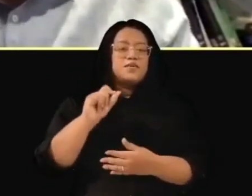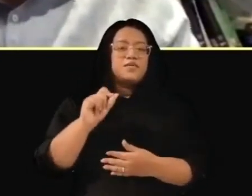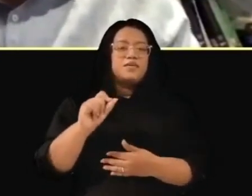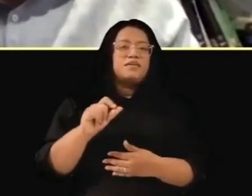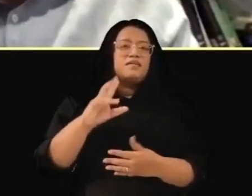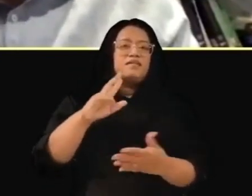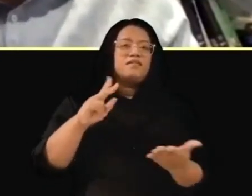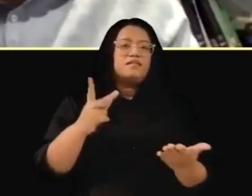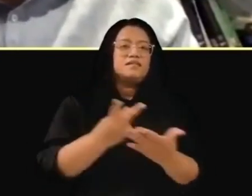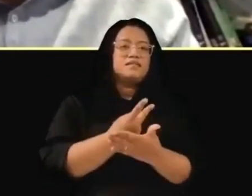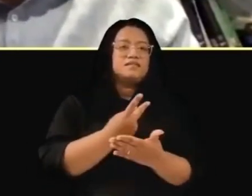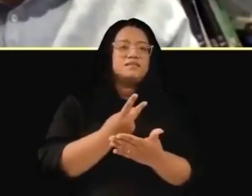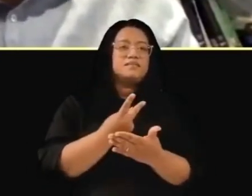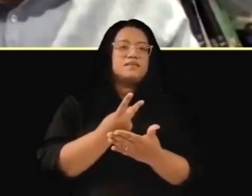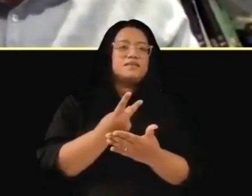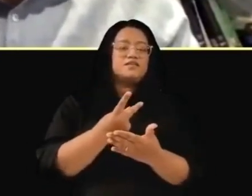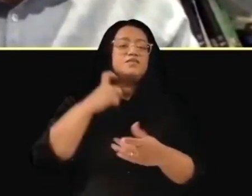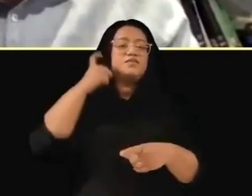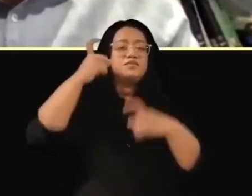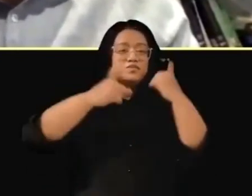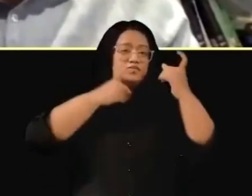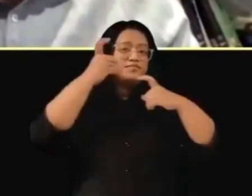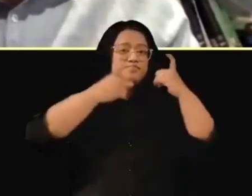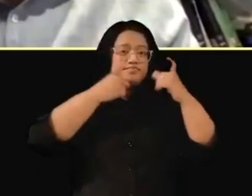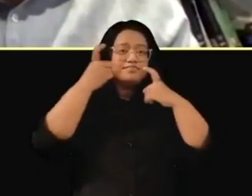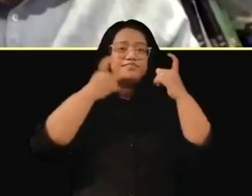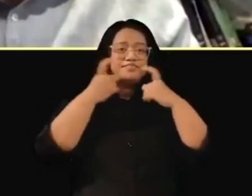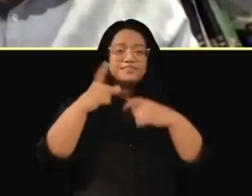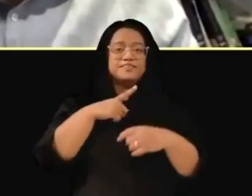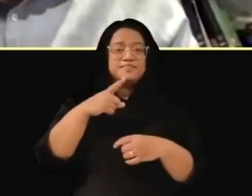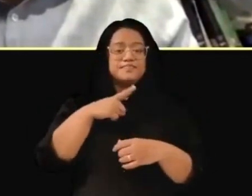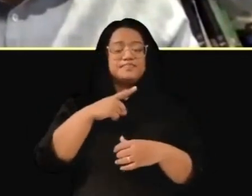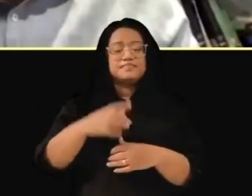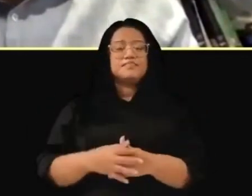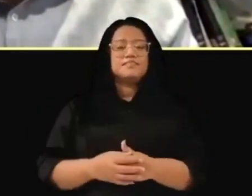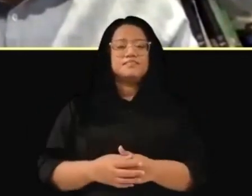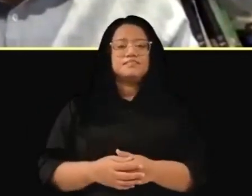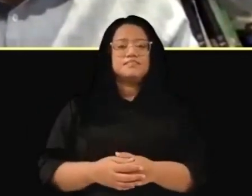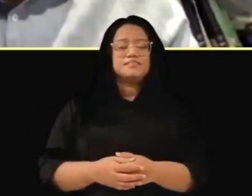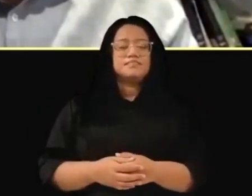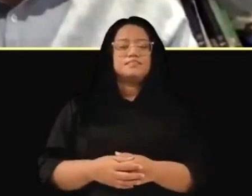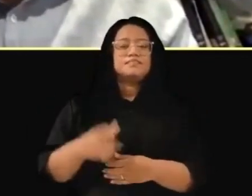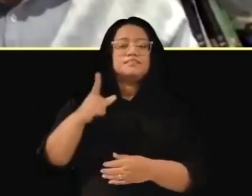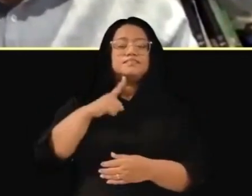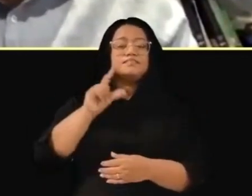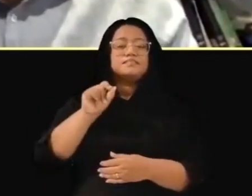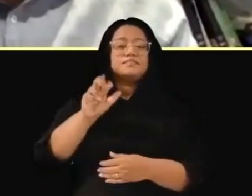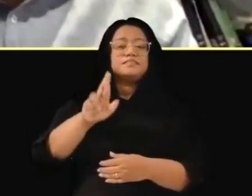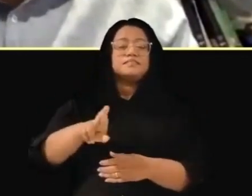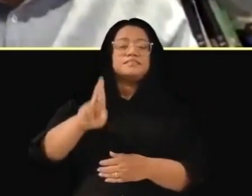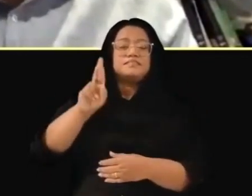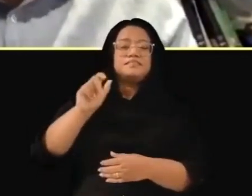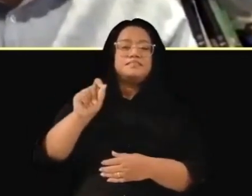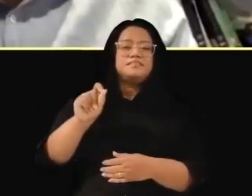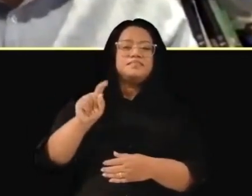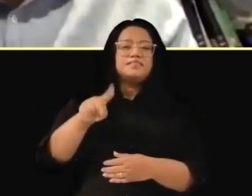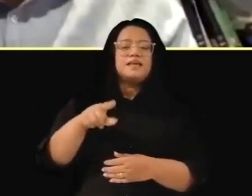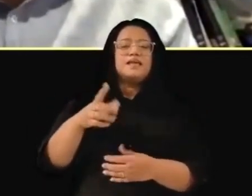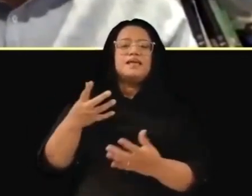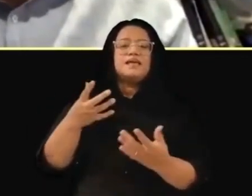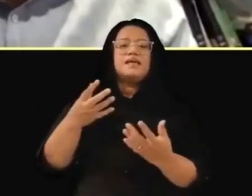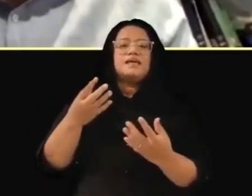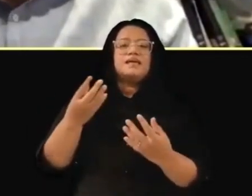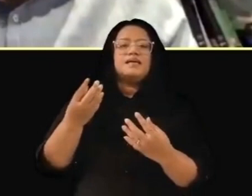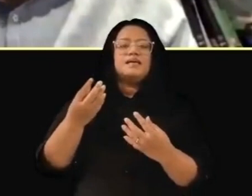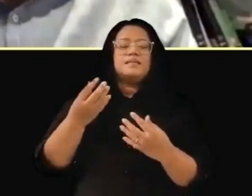situação que gera preocupação, né? E que diz respeito, na verdade, a essa maneira pela qual nós olhamos, aí me